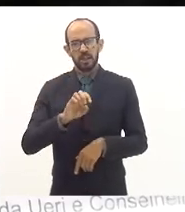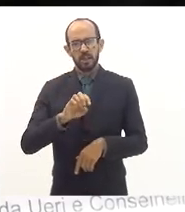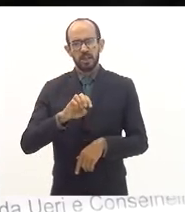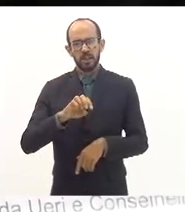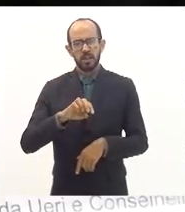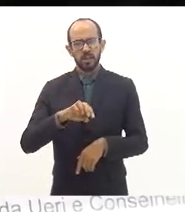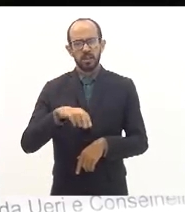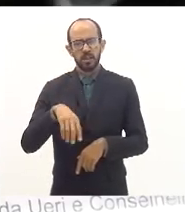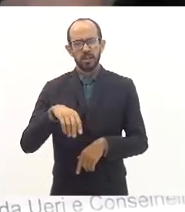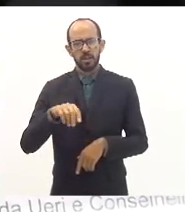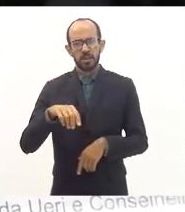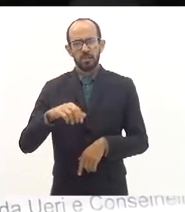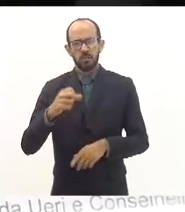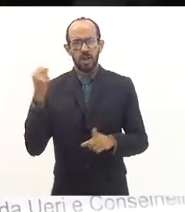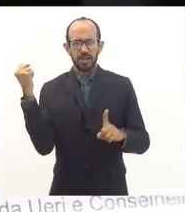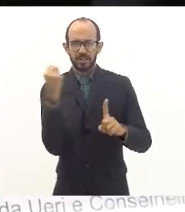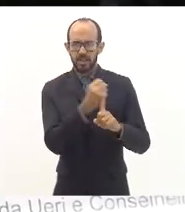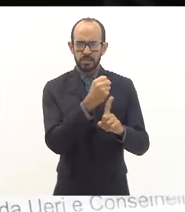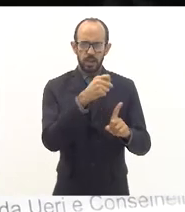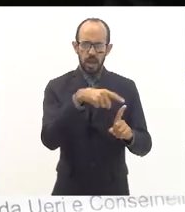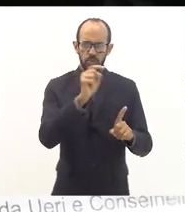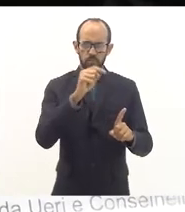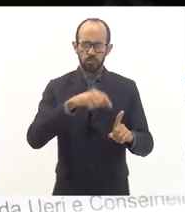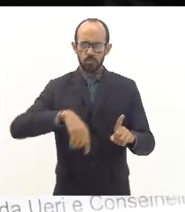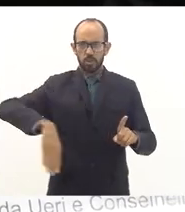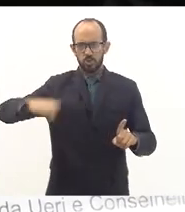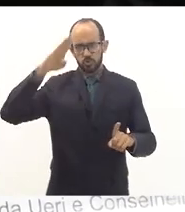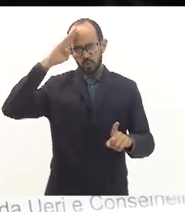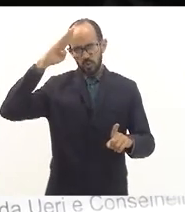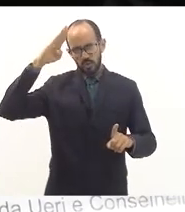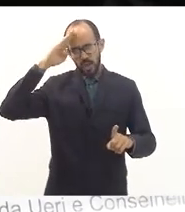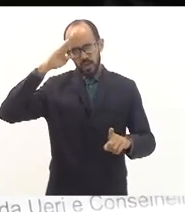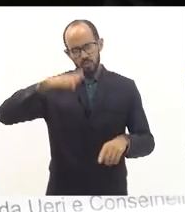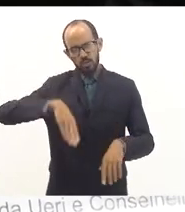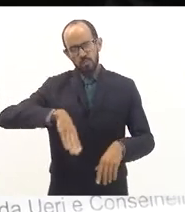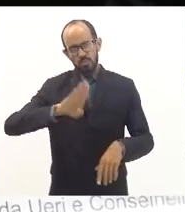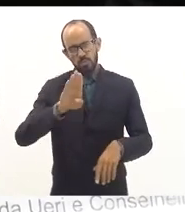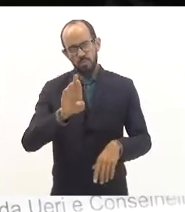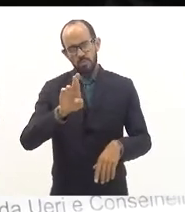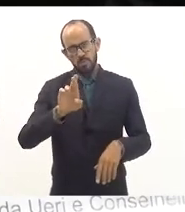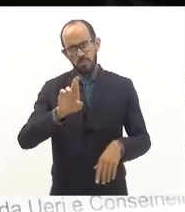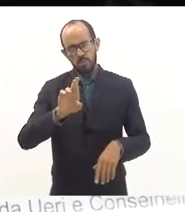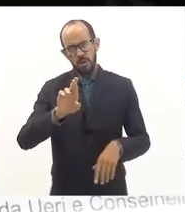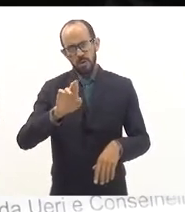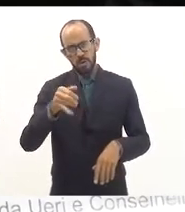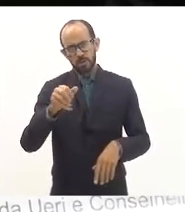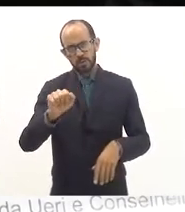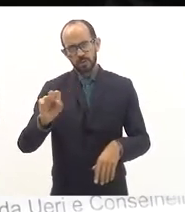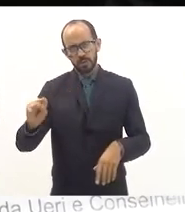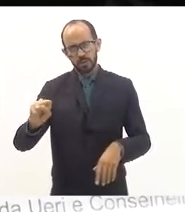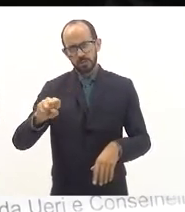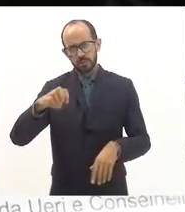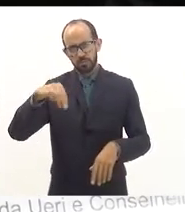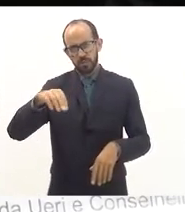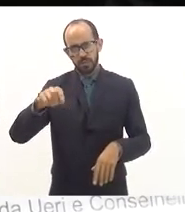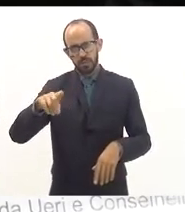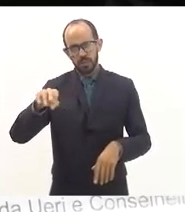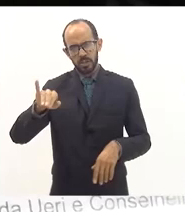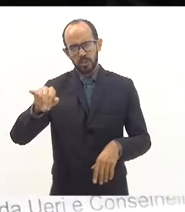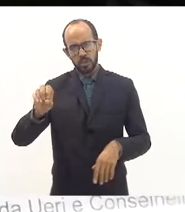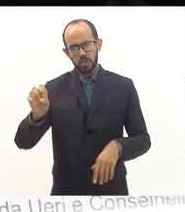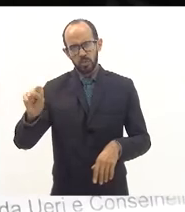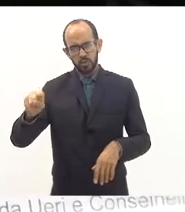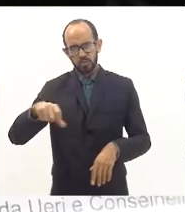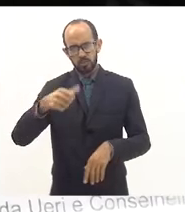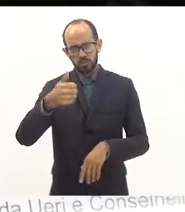Brizola, foi assassinado pelos soldados de Borges de Medeiros em 1923.